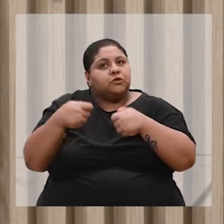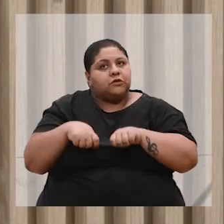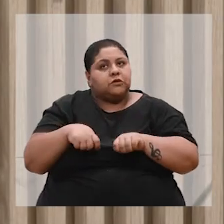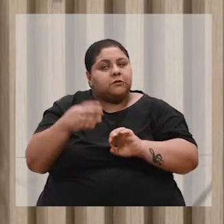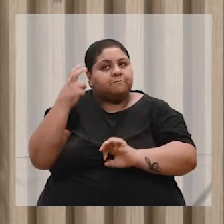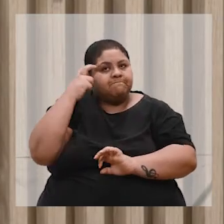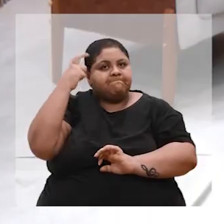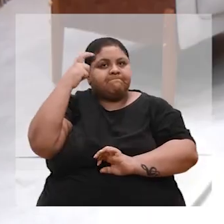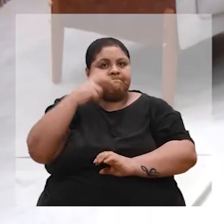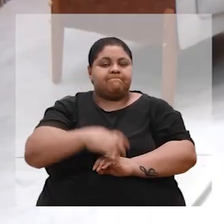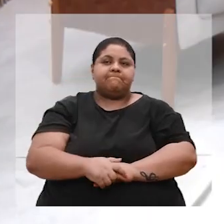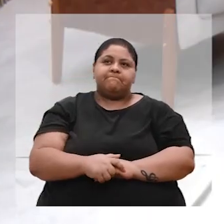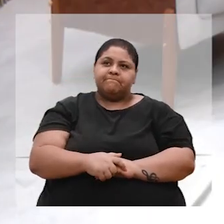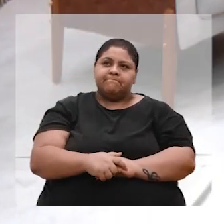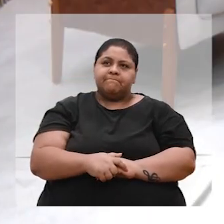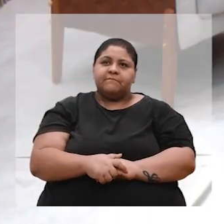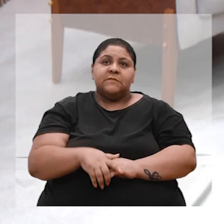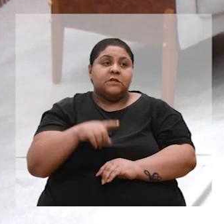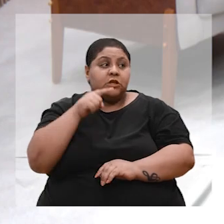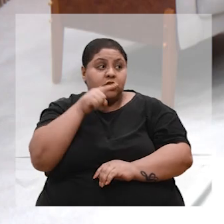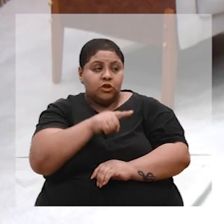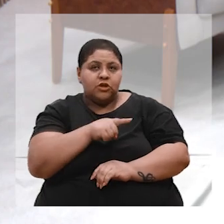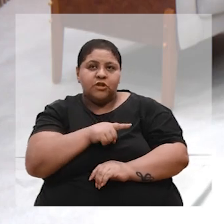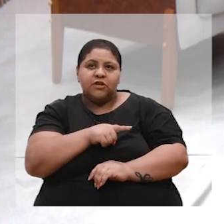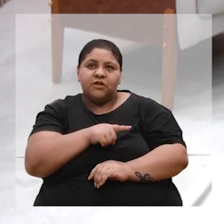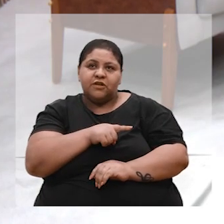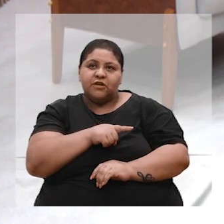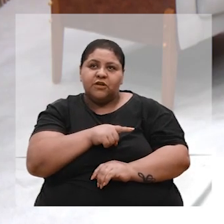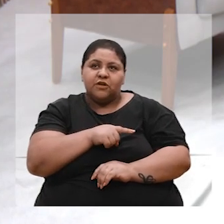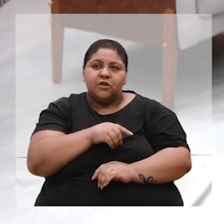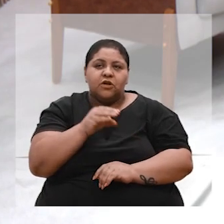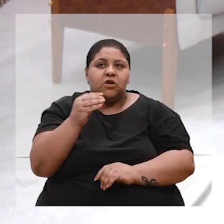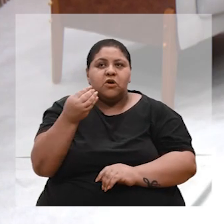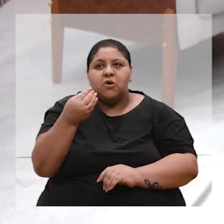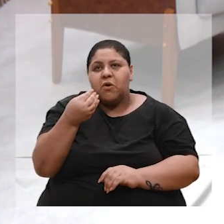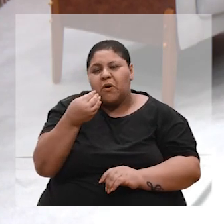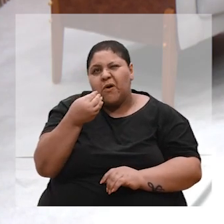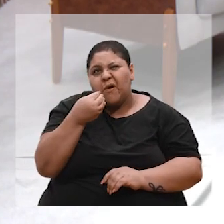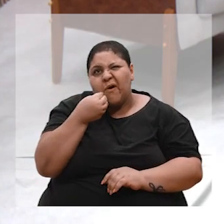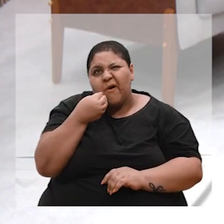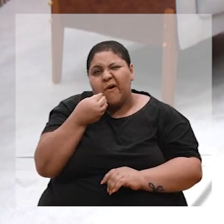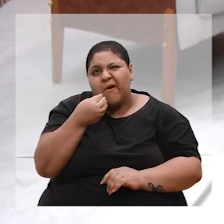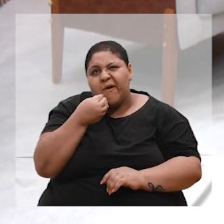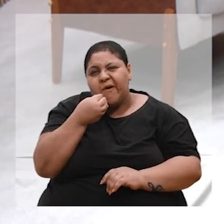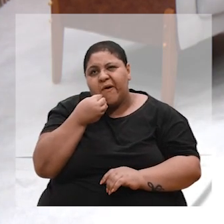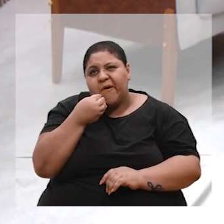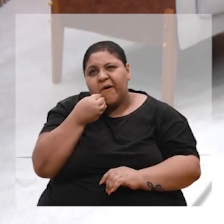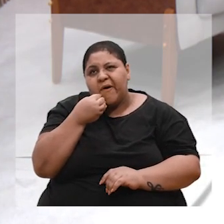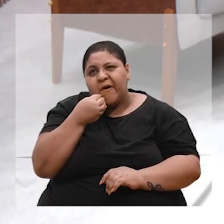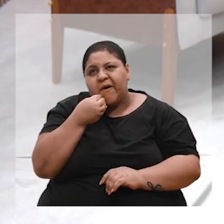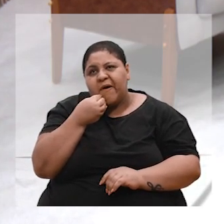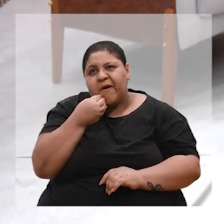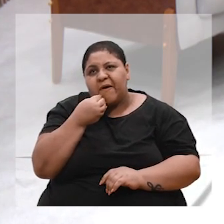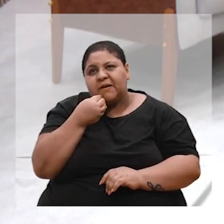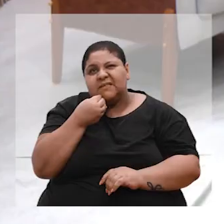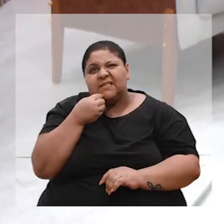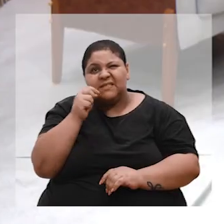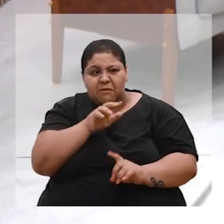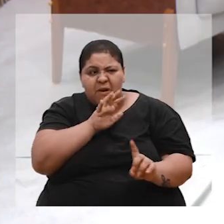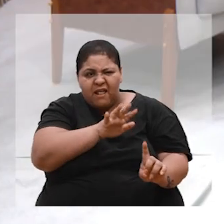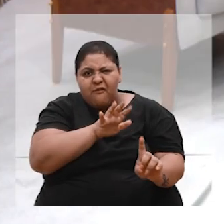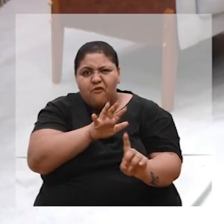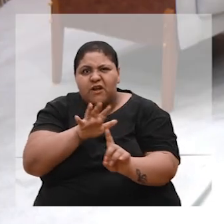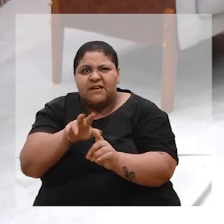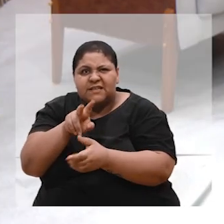ele vai precisar ter essa inteligência. E você tá ali vigilante, claro que essa palavra vigilante é um pouco perigosa, né? Mas tá